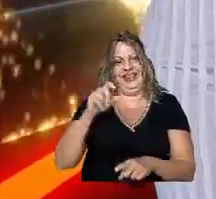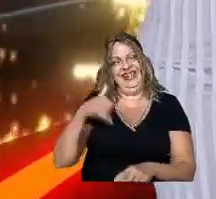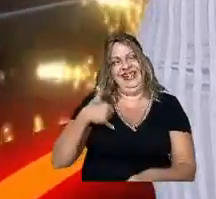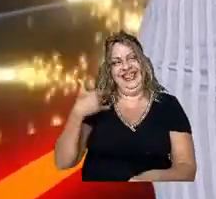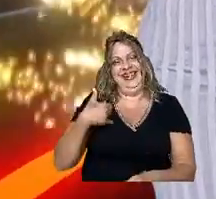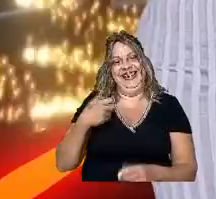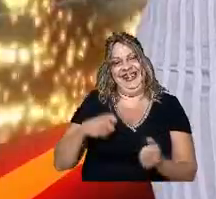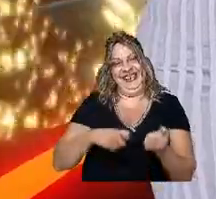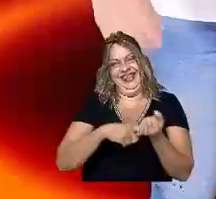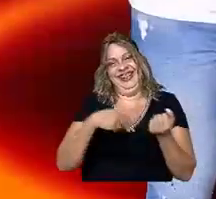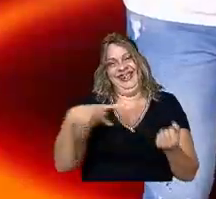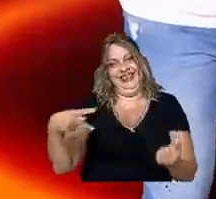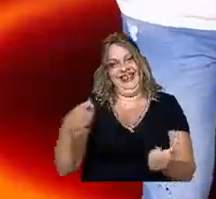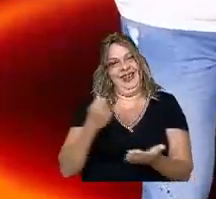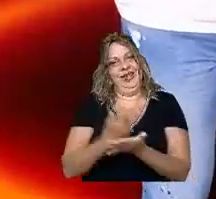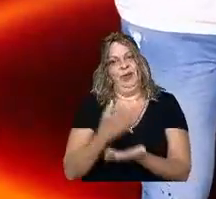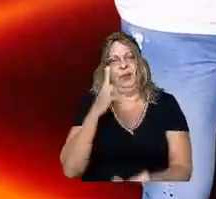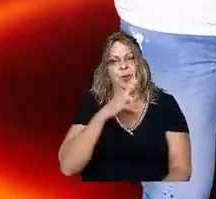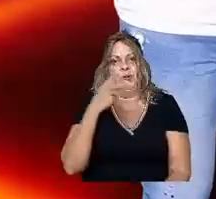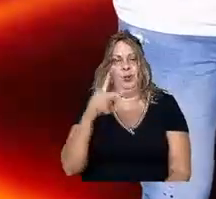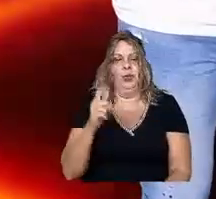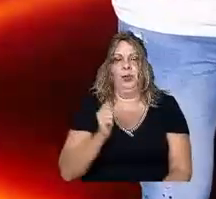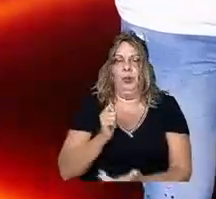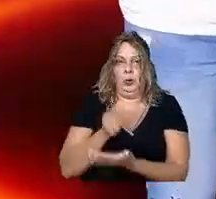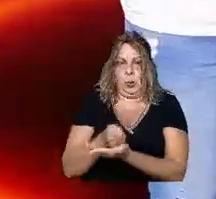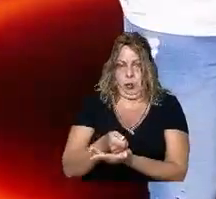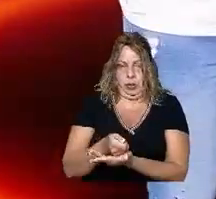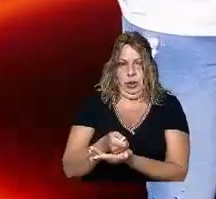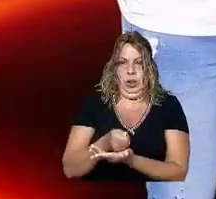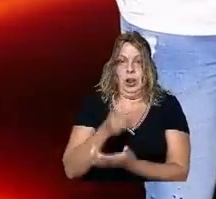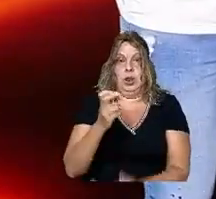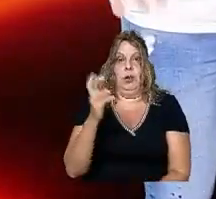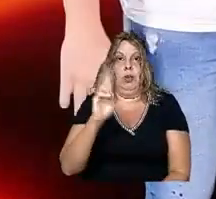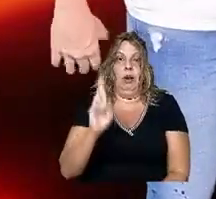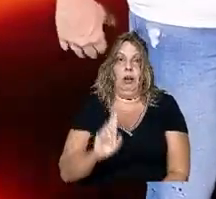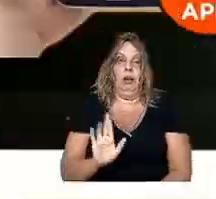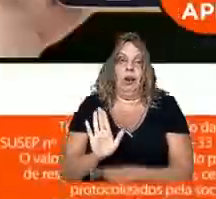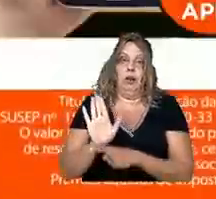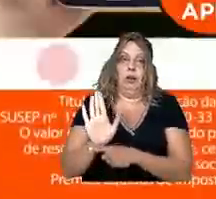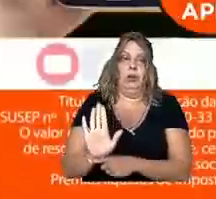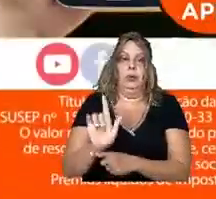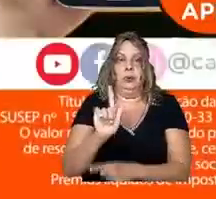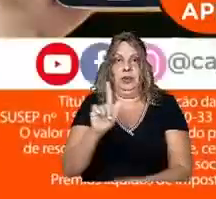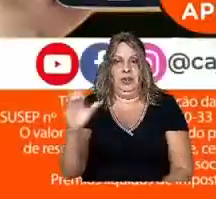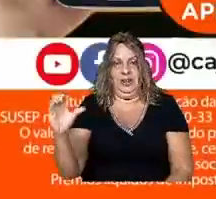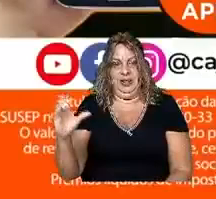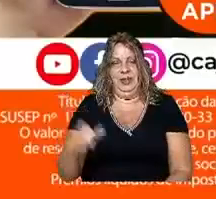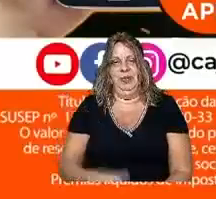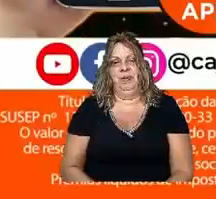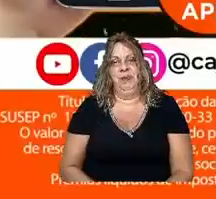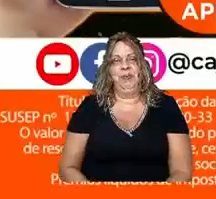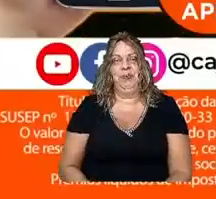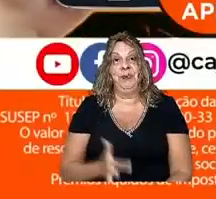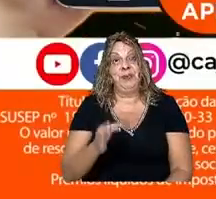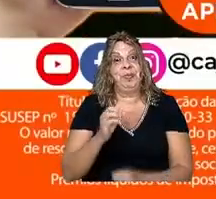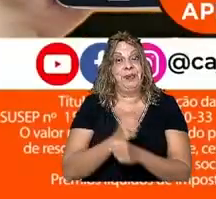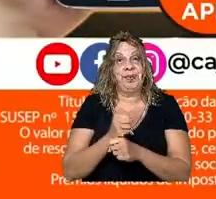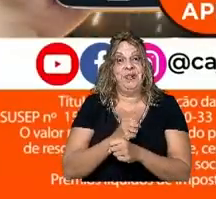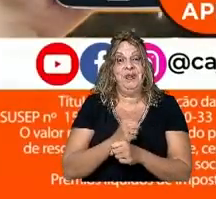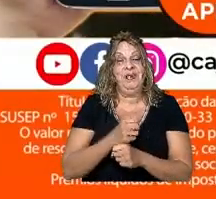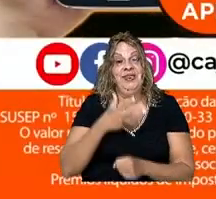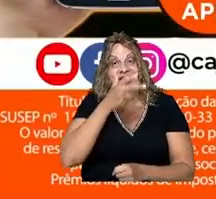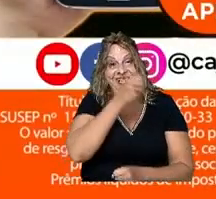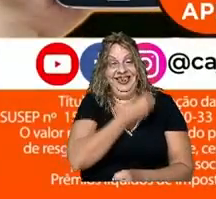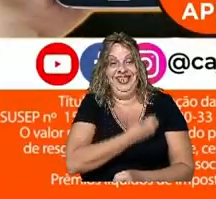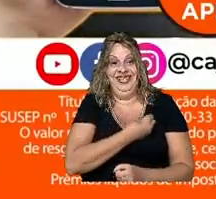Cap. Garanta logo o seu. Participe e ajude o GAC por apenas R$5. Caju Cap, há 10 anos salvando